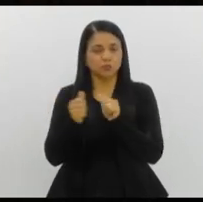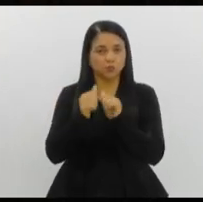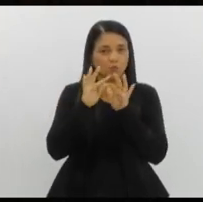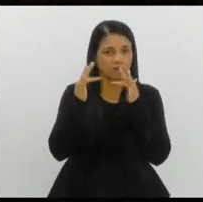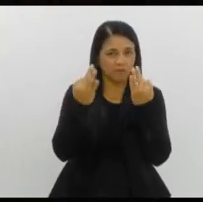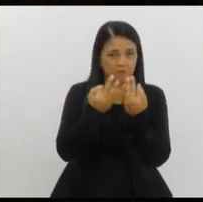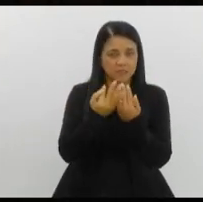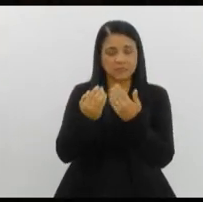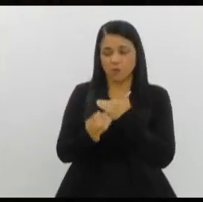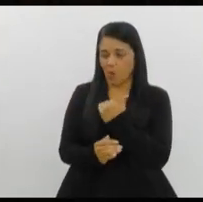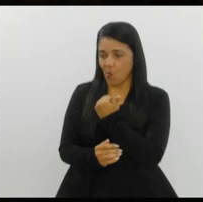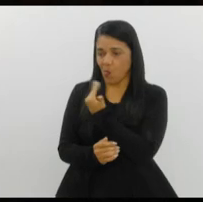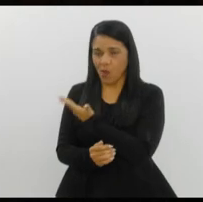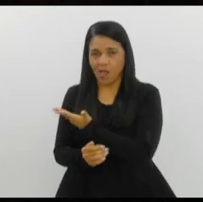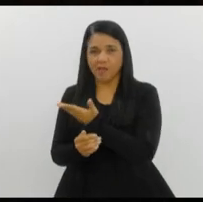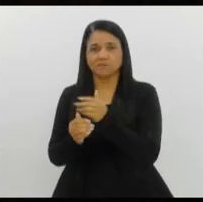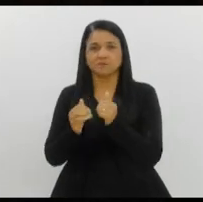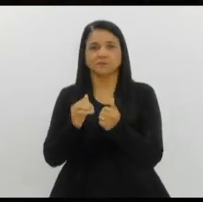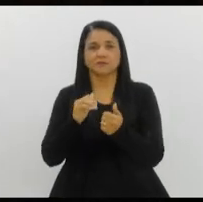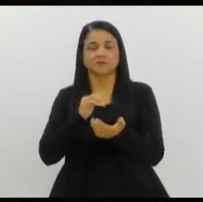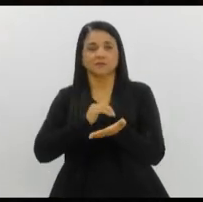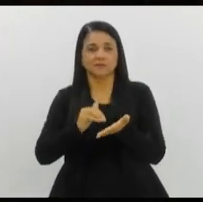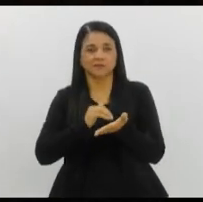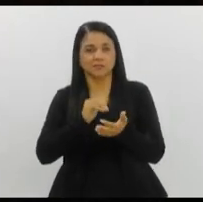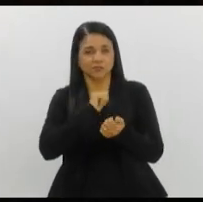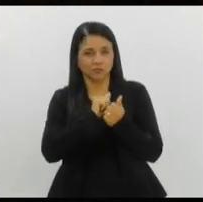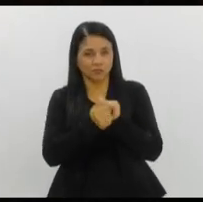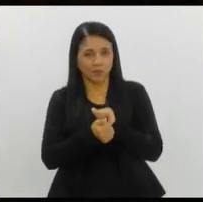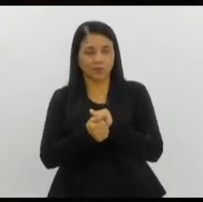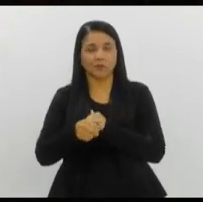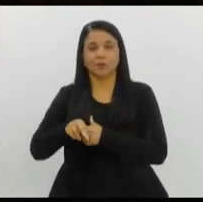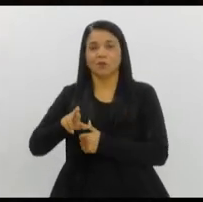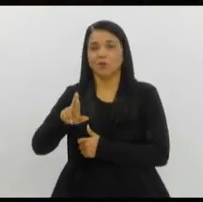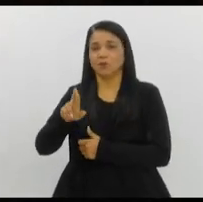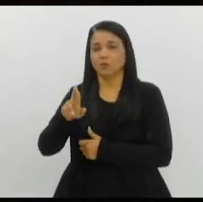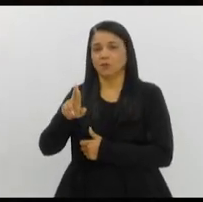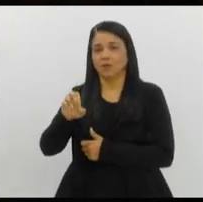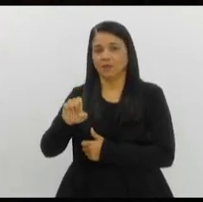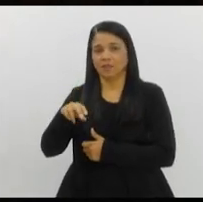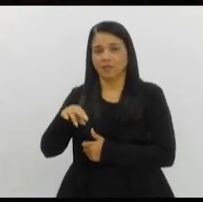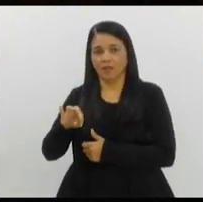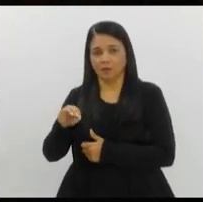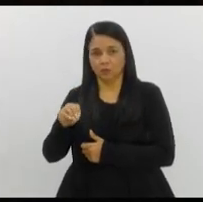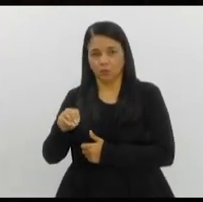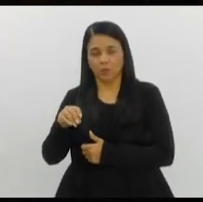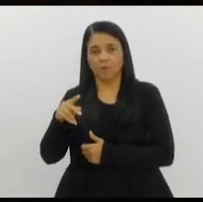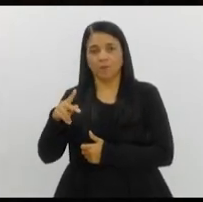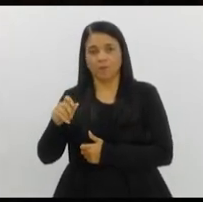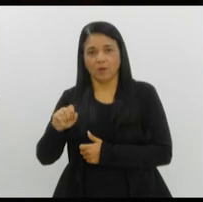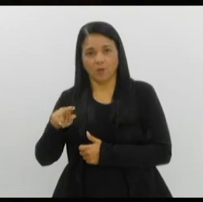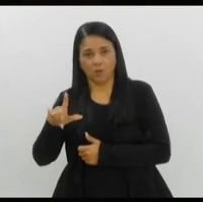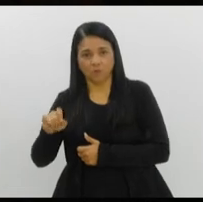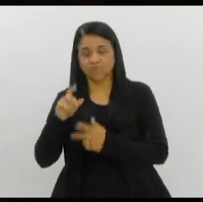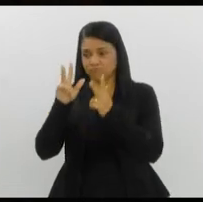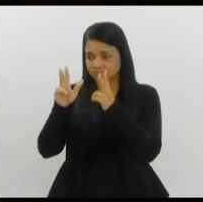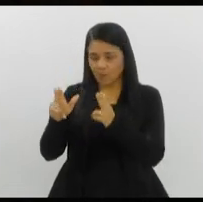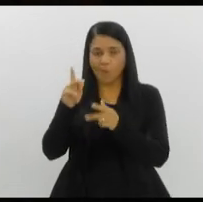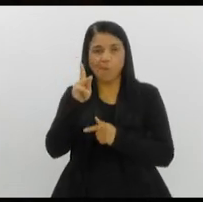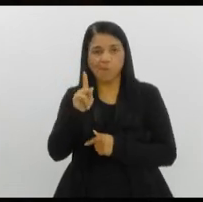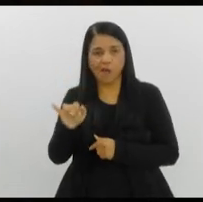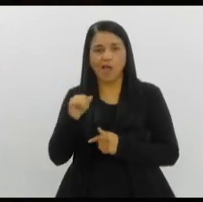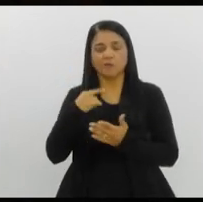lado na Secretaria Estadual de Esportes o doutor Renato de Paula, que assim como seu pai, demonstra todo